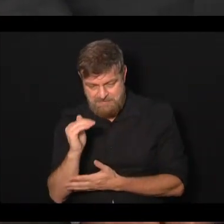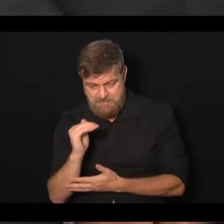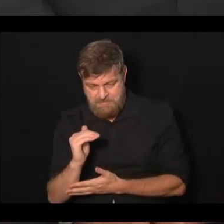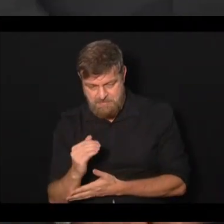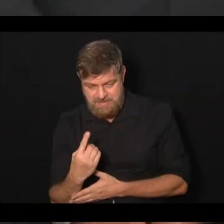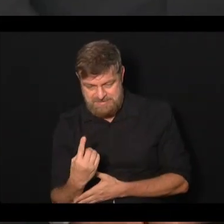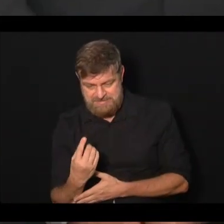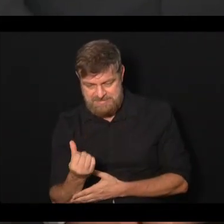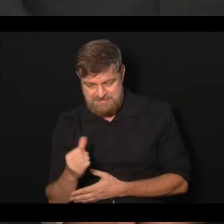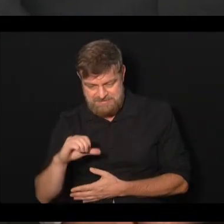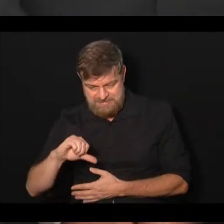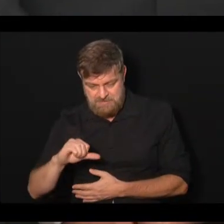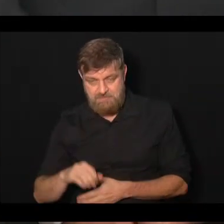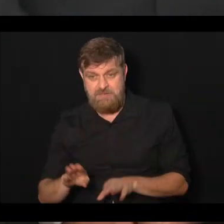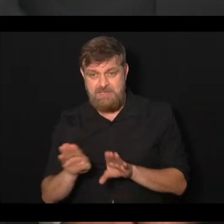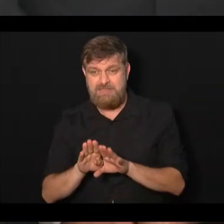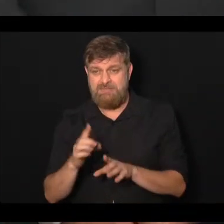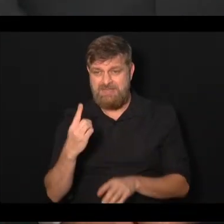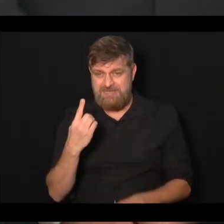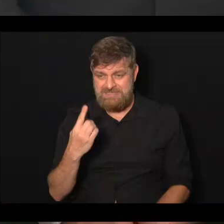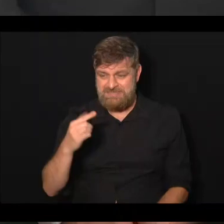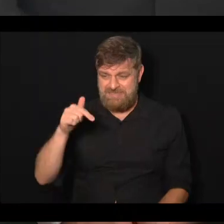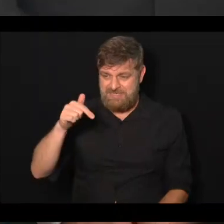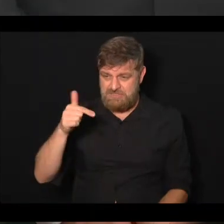160/169 e